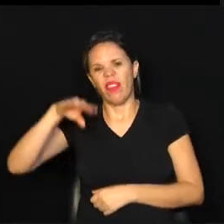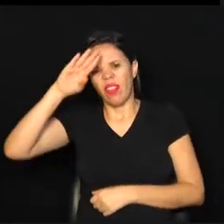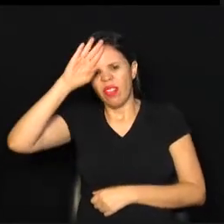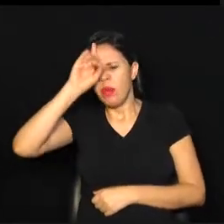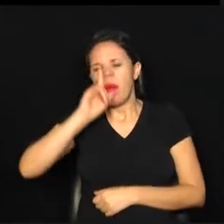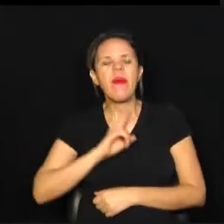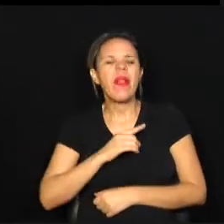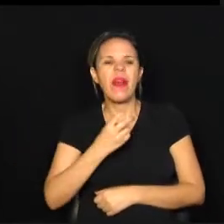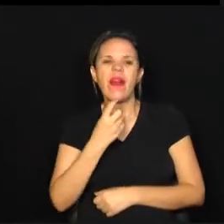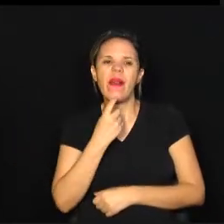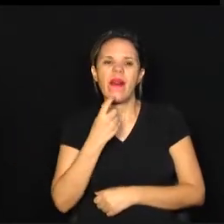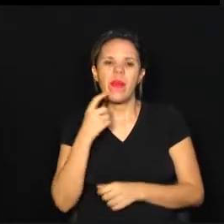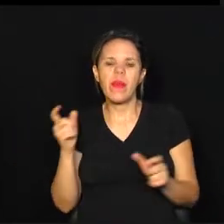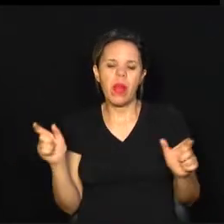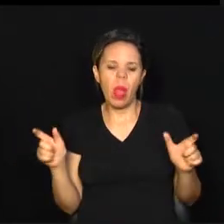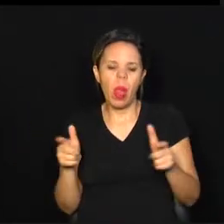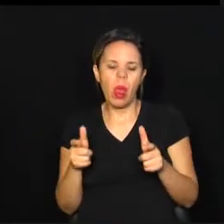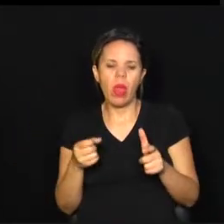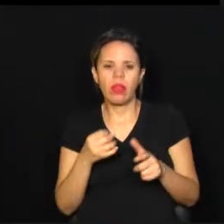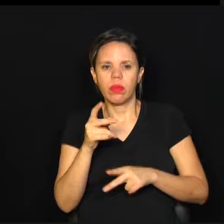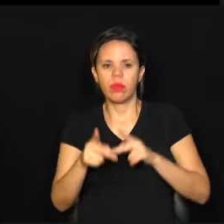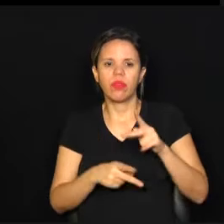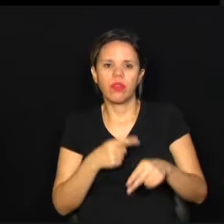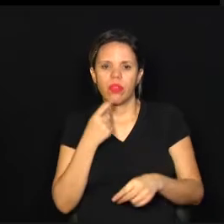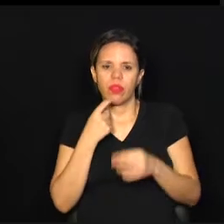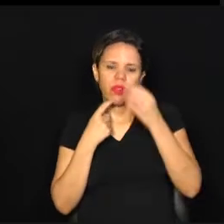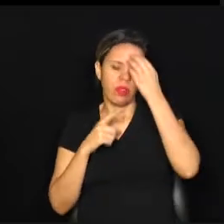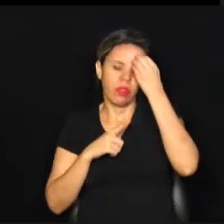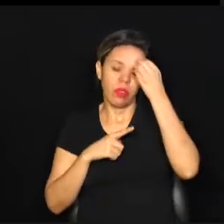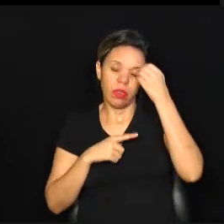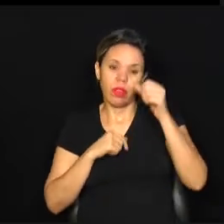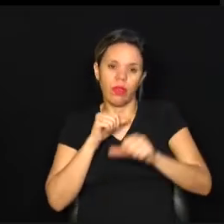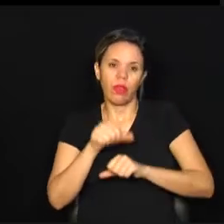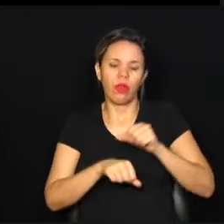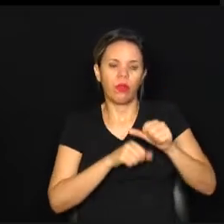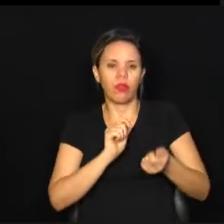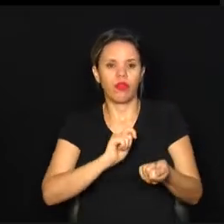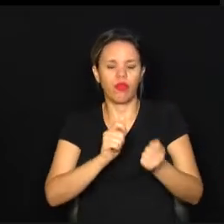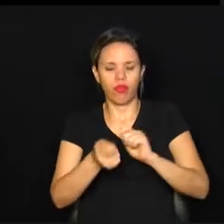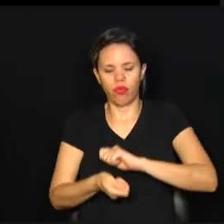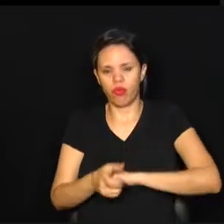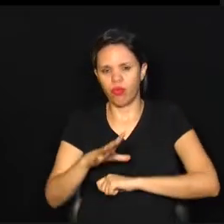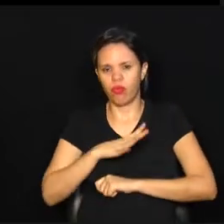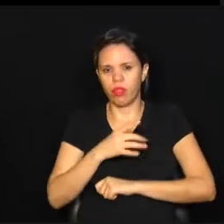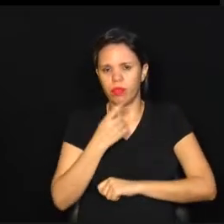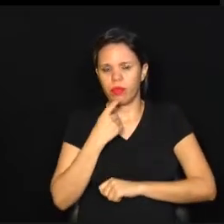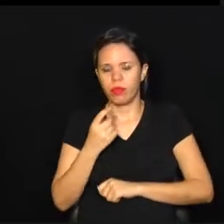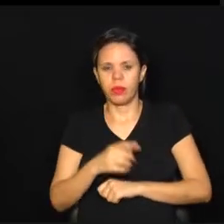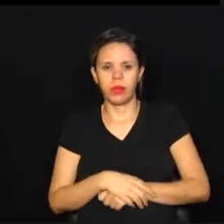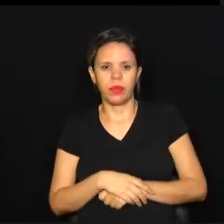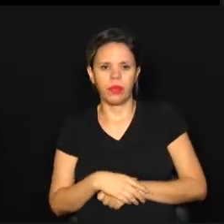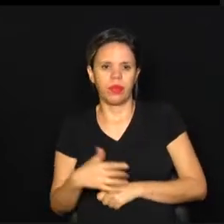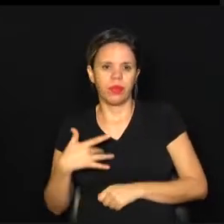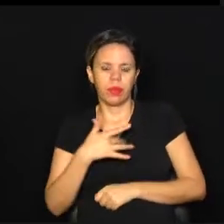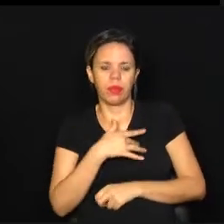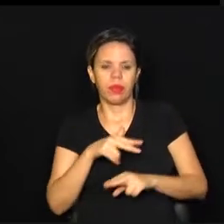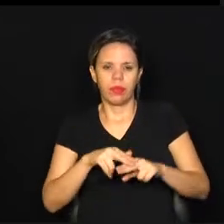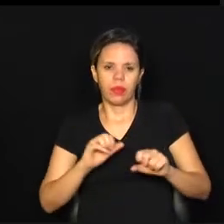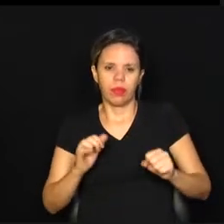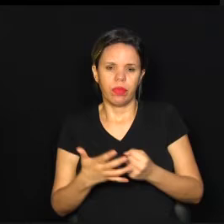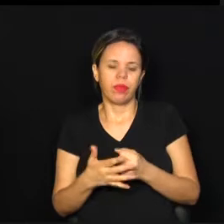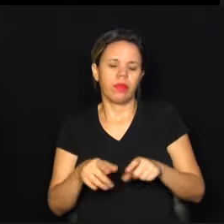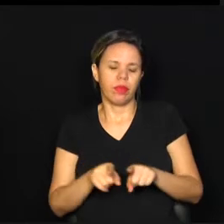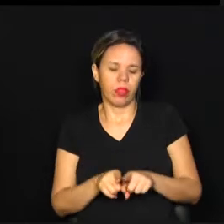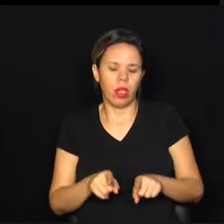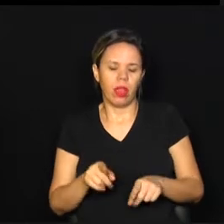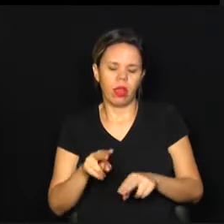população. E a gente teve todo um redesenho urbano, né, que a gente chama de urbanismo sanitarista, em função da epidemia. Então, ela